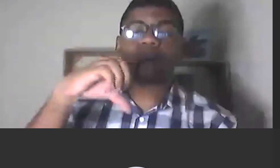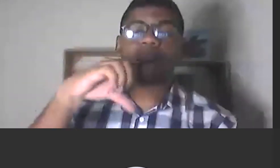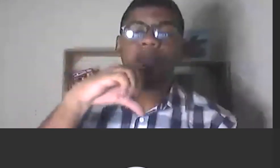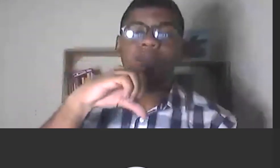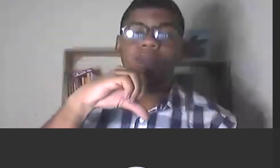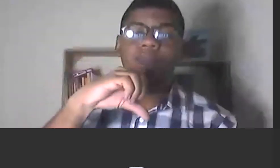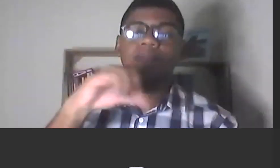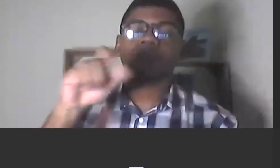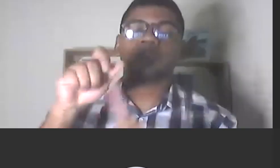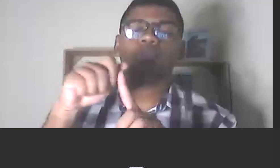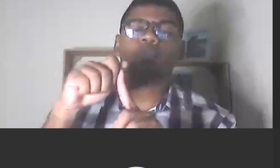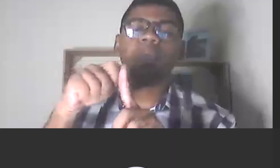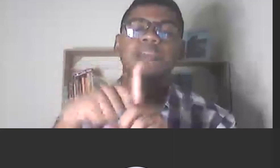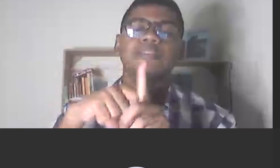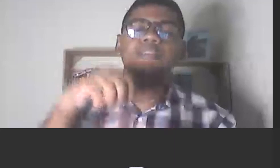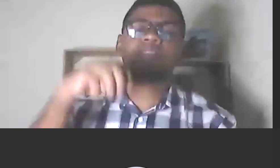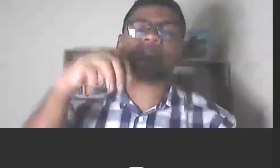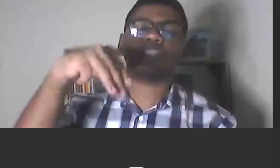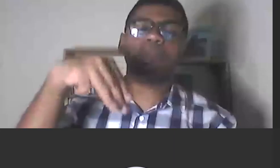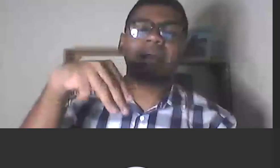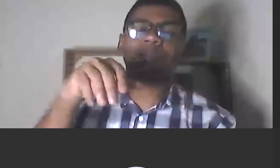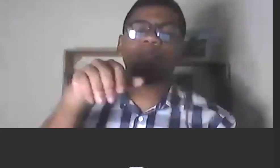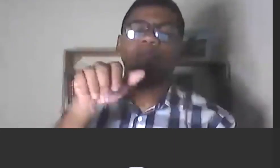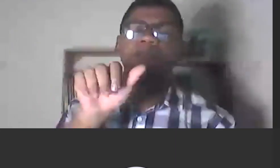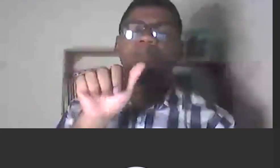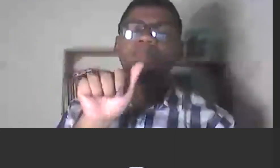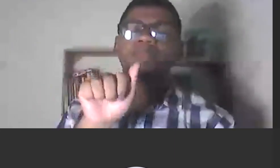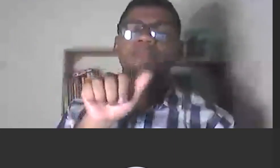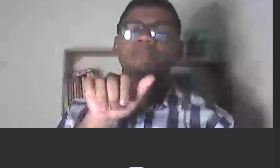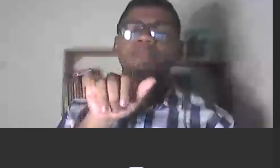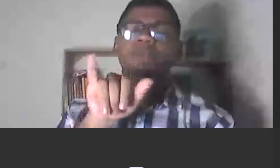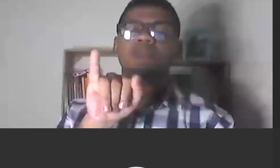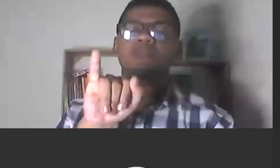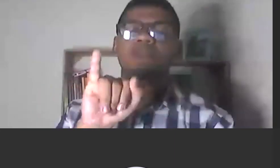19 do mês de maio.